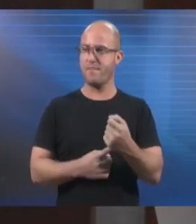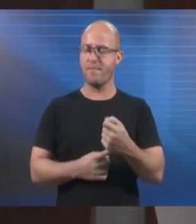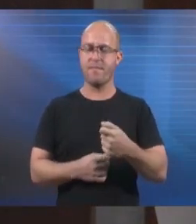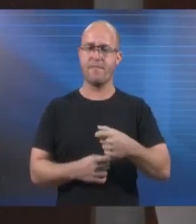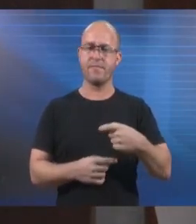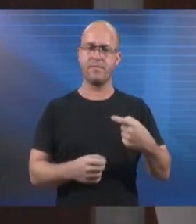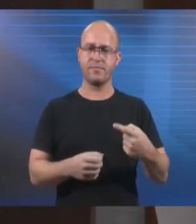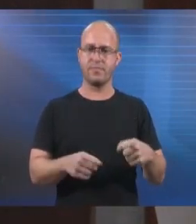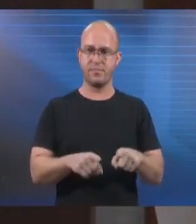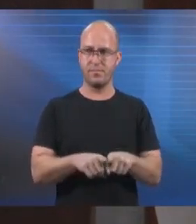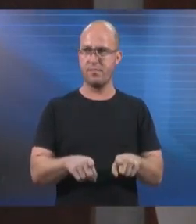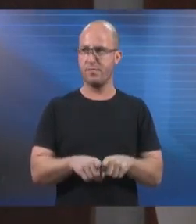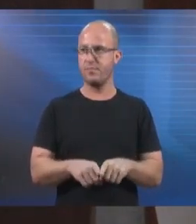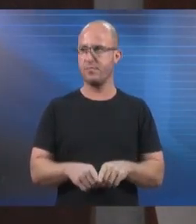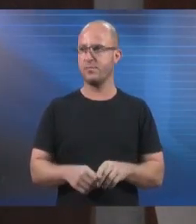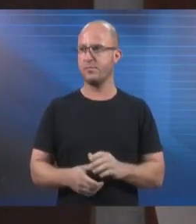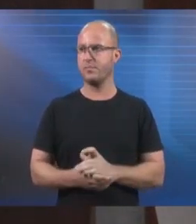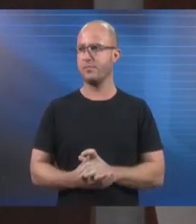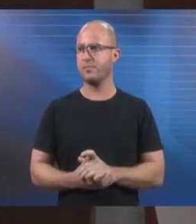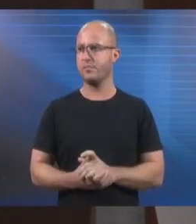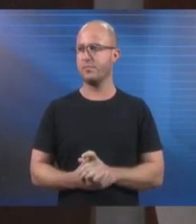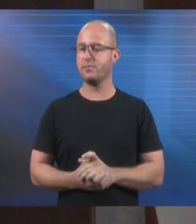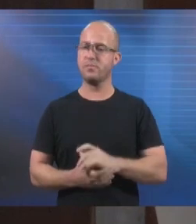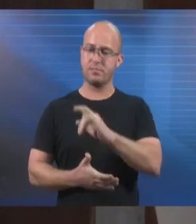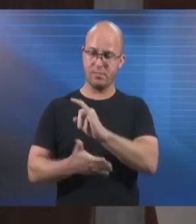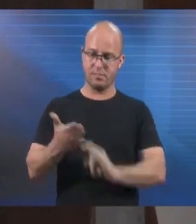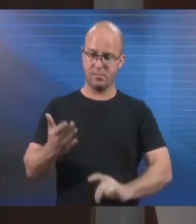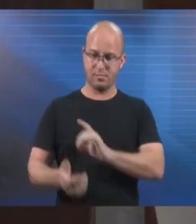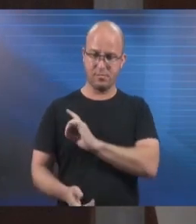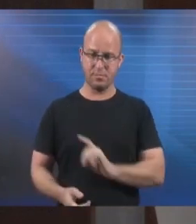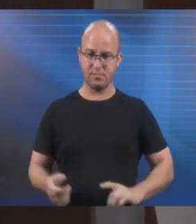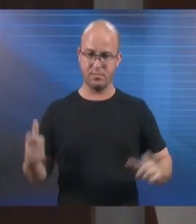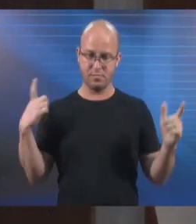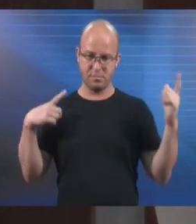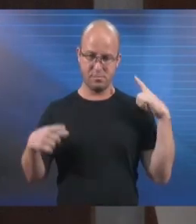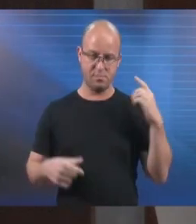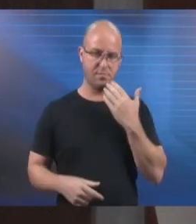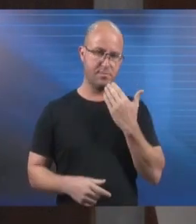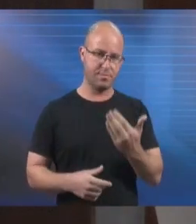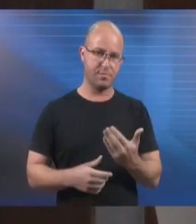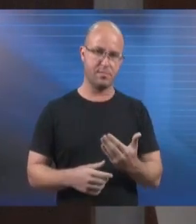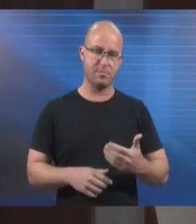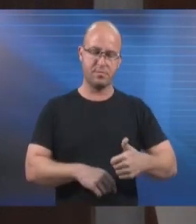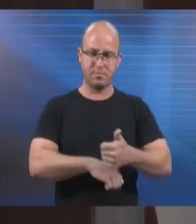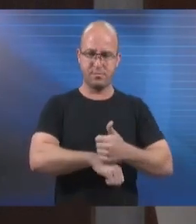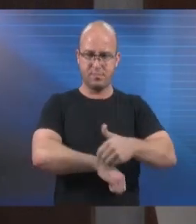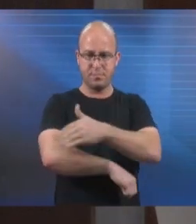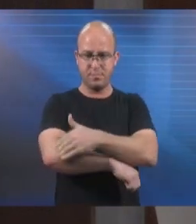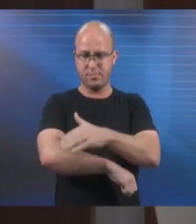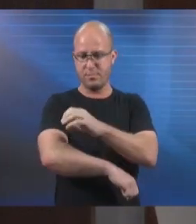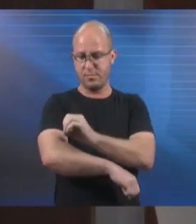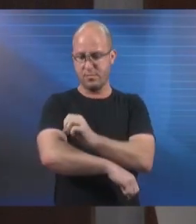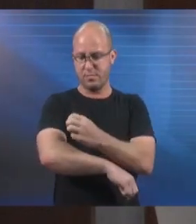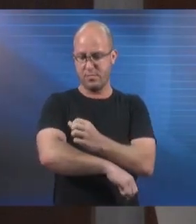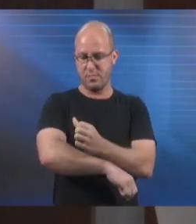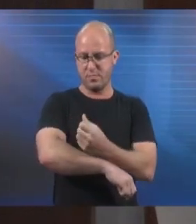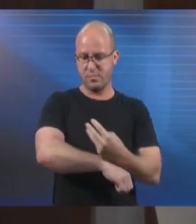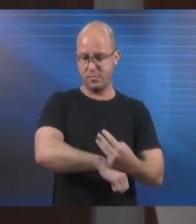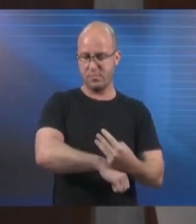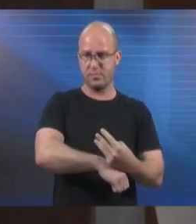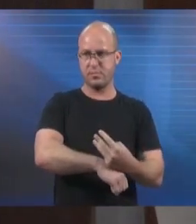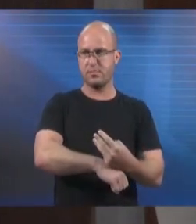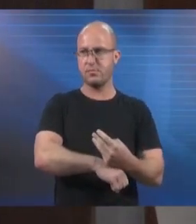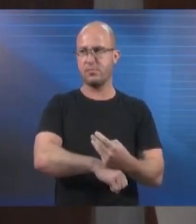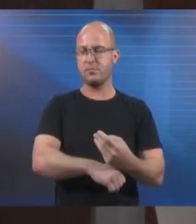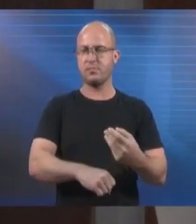município de Nisa Floresta requerimento Deputado luí Eduardo requer recuperação asfaltica na RN 063 de